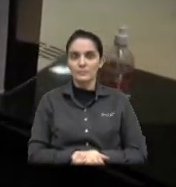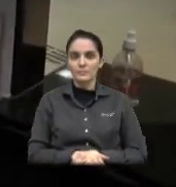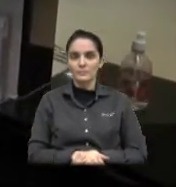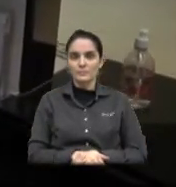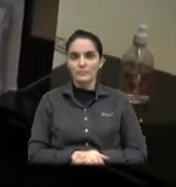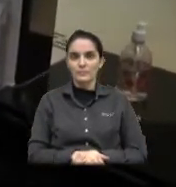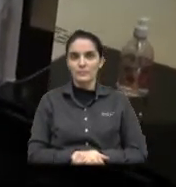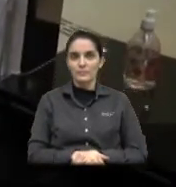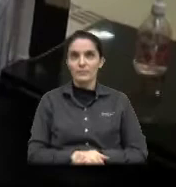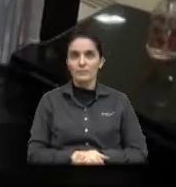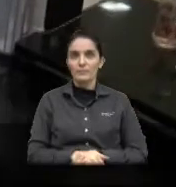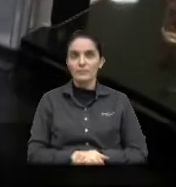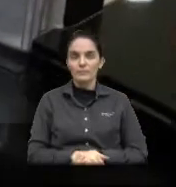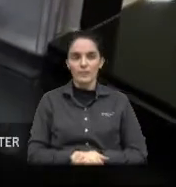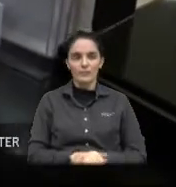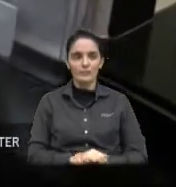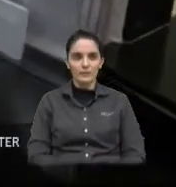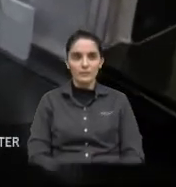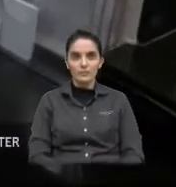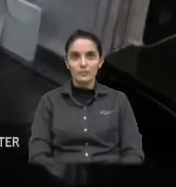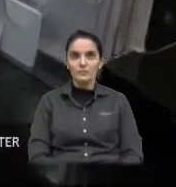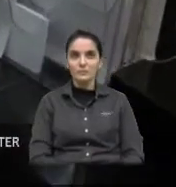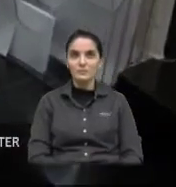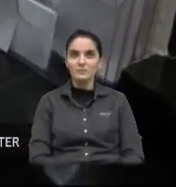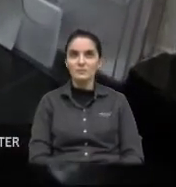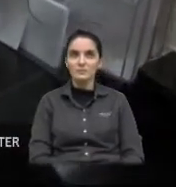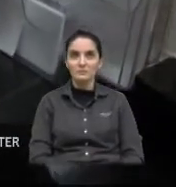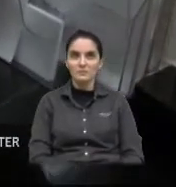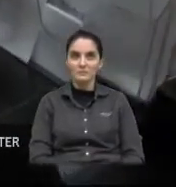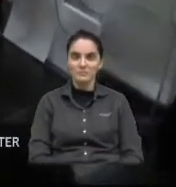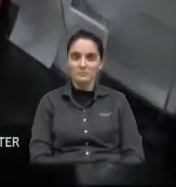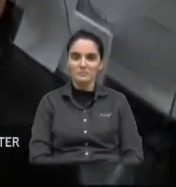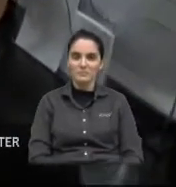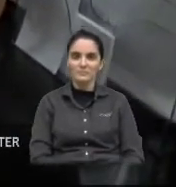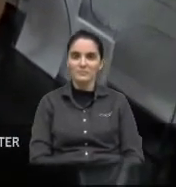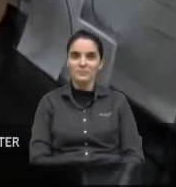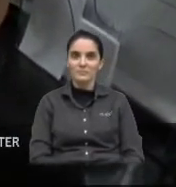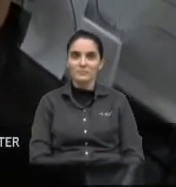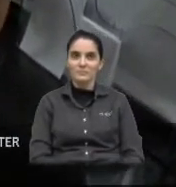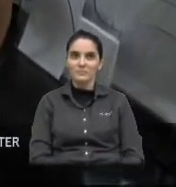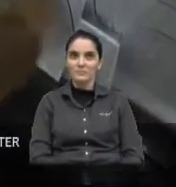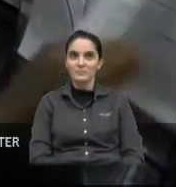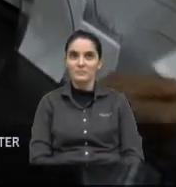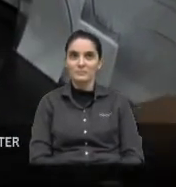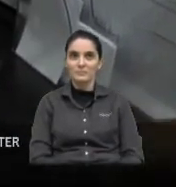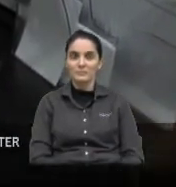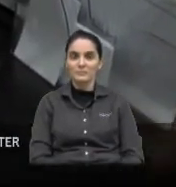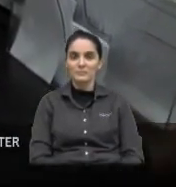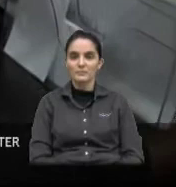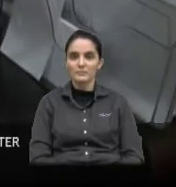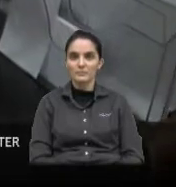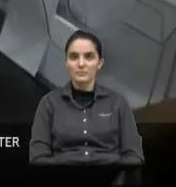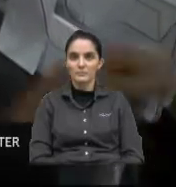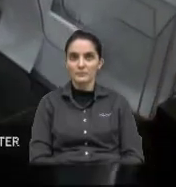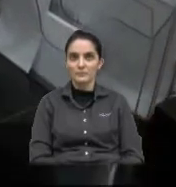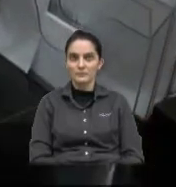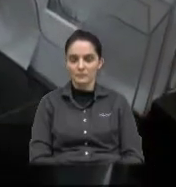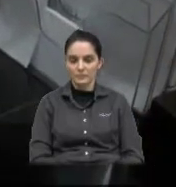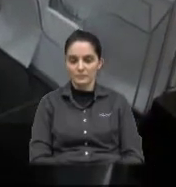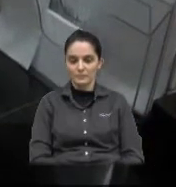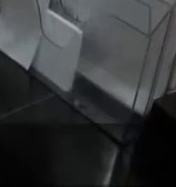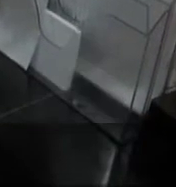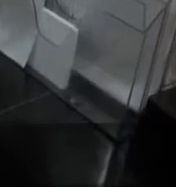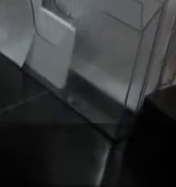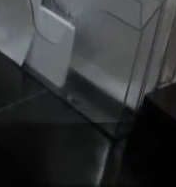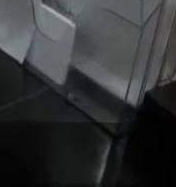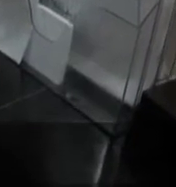por favor tente vereador bem o novo a favor tapa aos vereadores quando chegava para ser uma